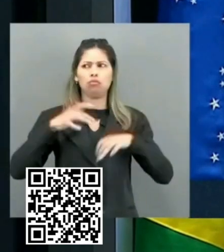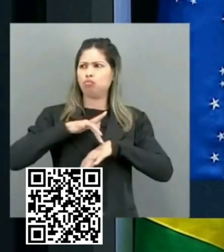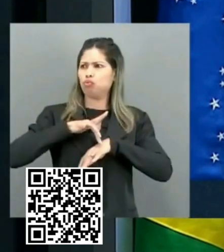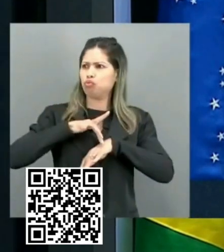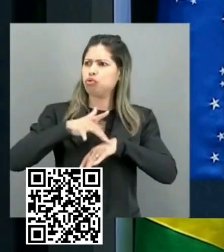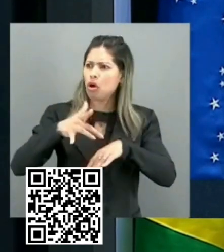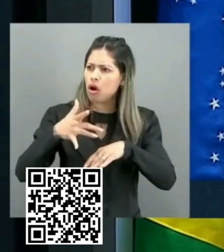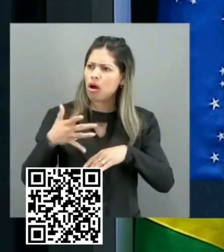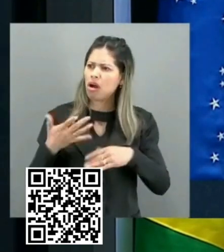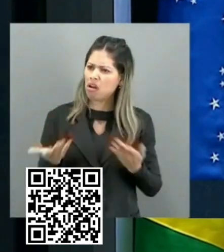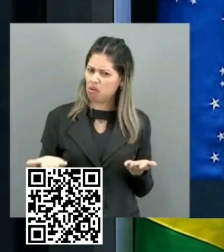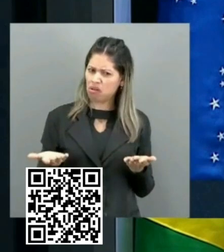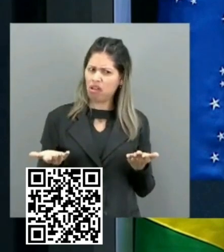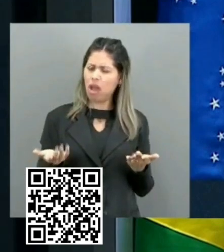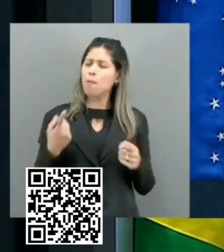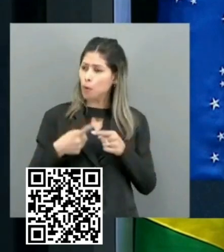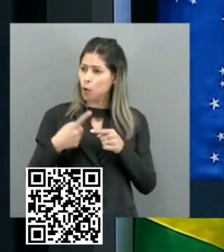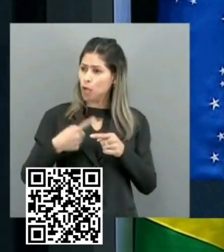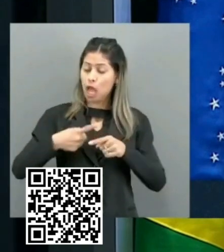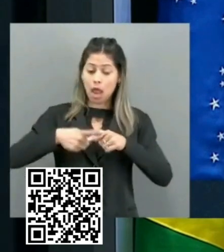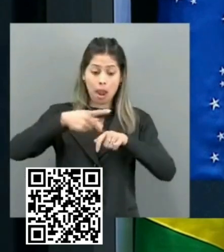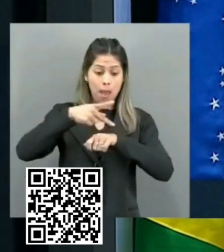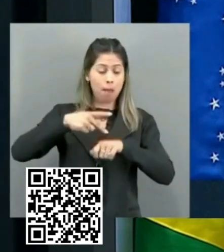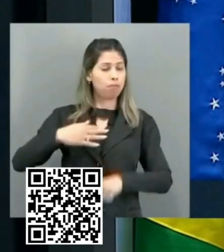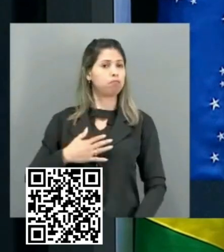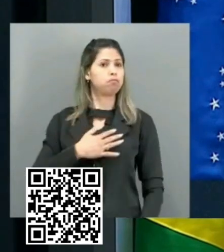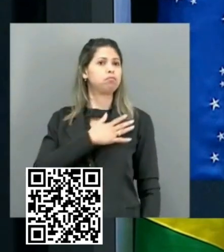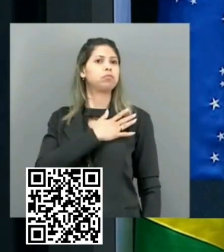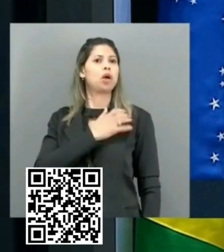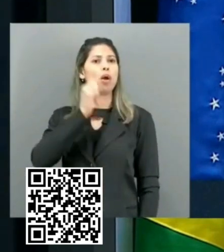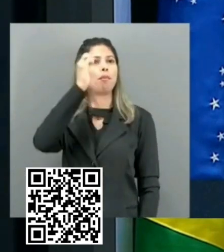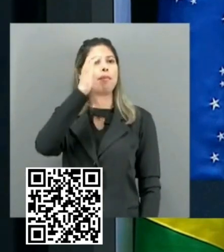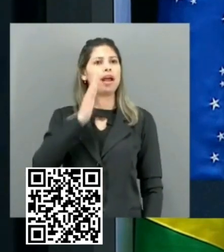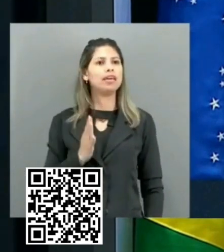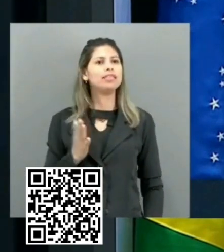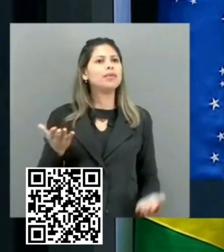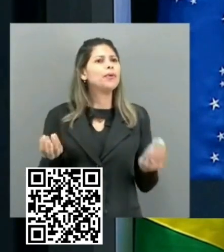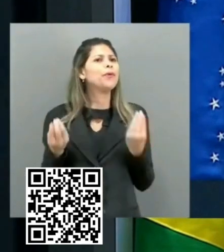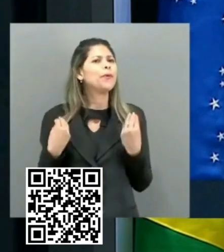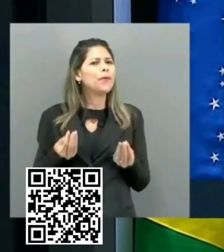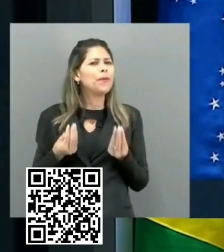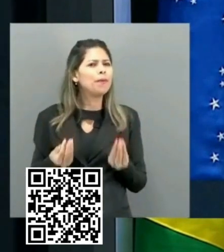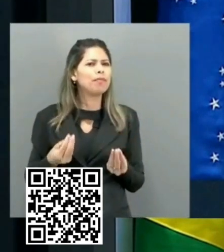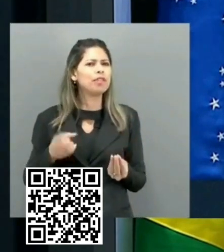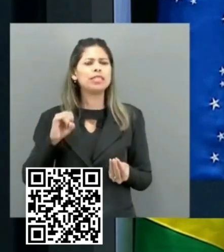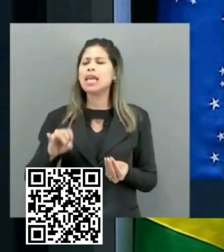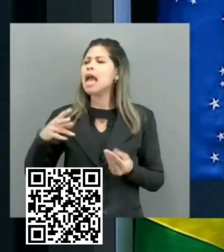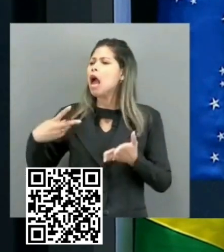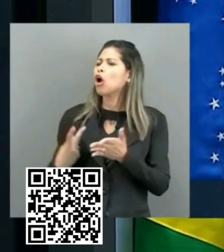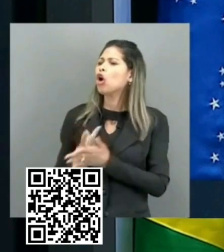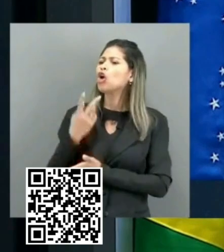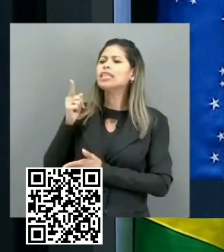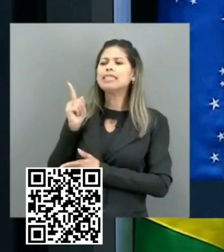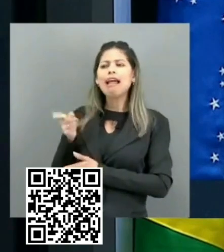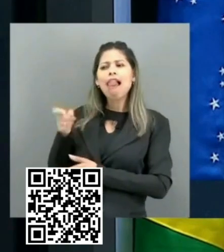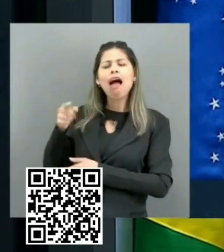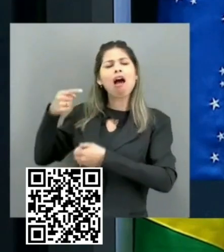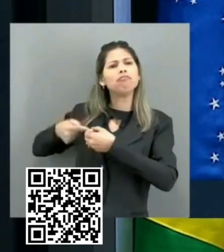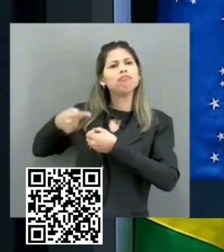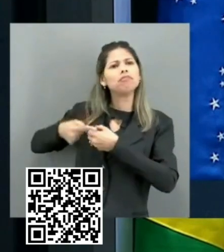Brasil, se isso não tocar que num estado como o do Ceará, no Nordeste brasileiro, um